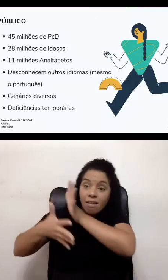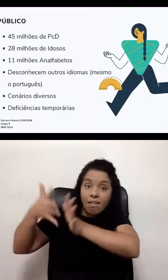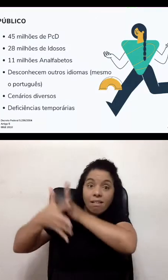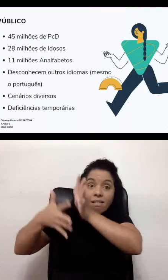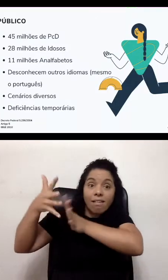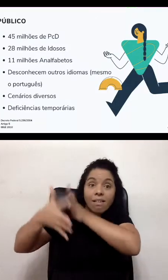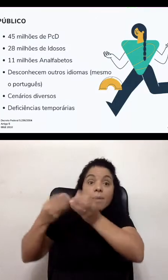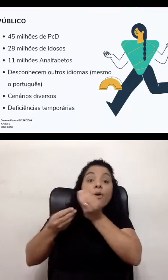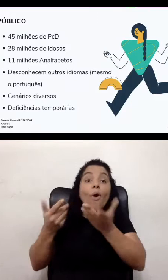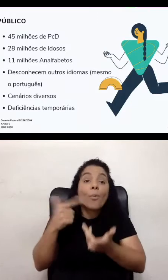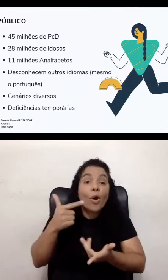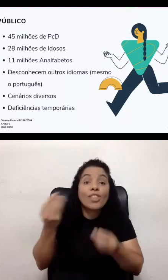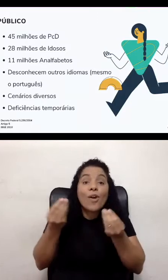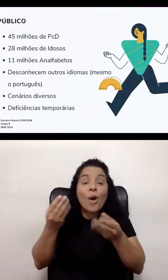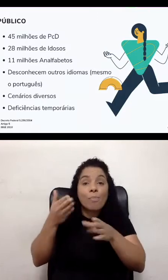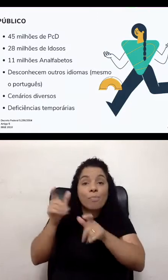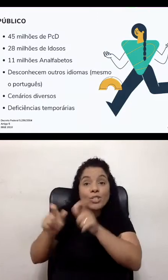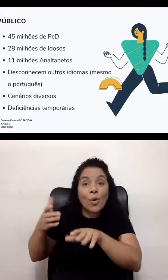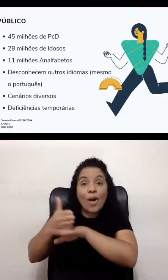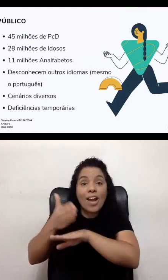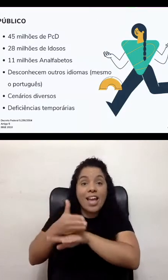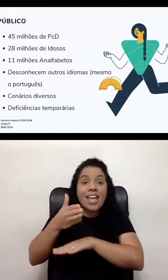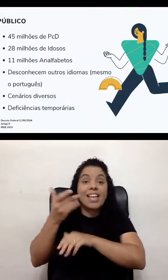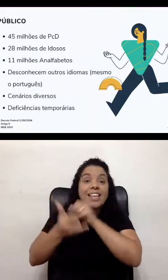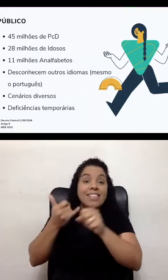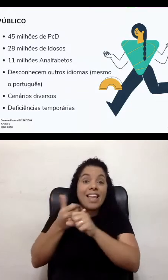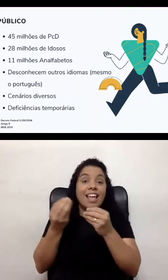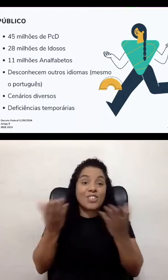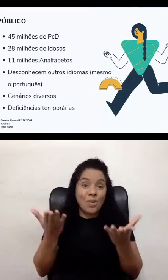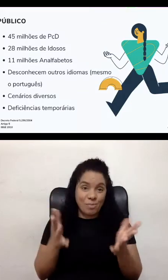vão entrar na internet? Como é que essas pessoas vão usar a internet, né?